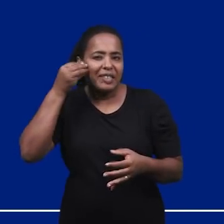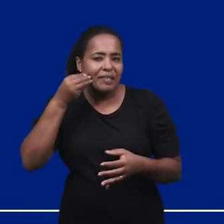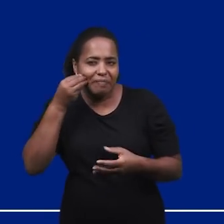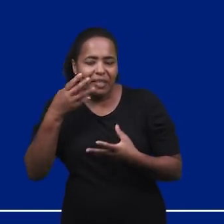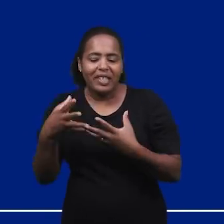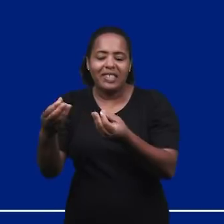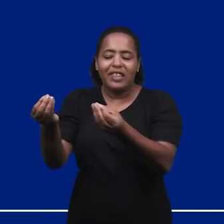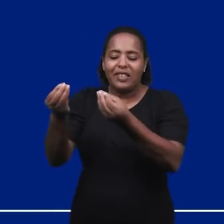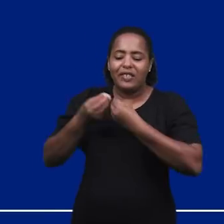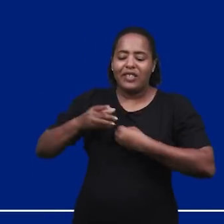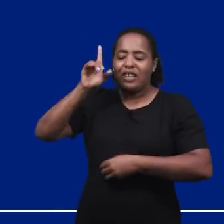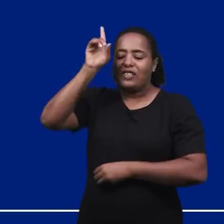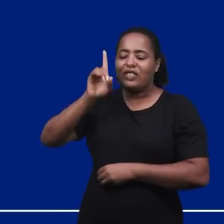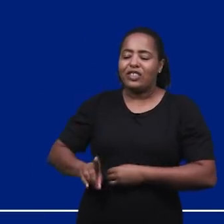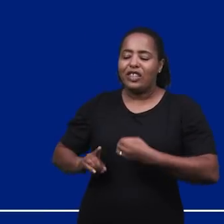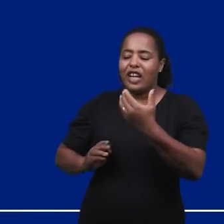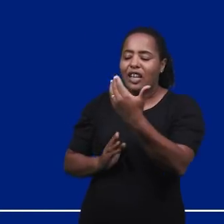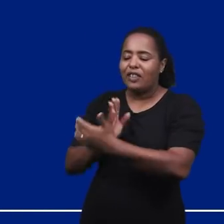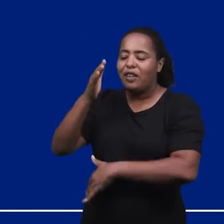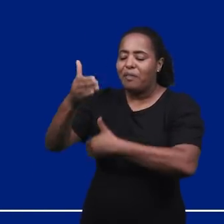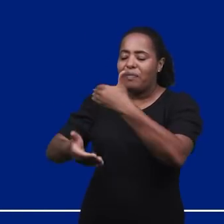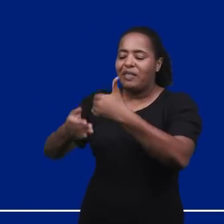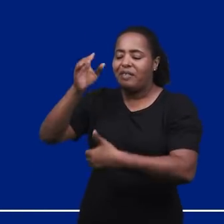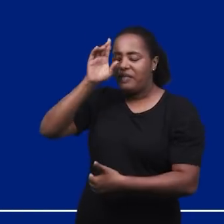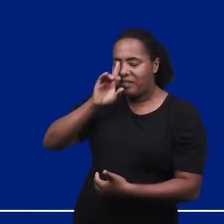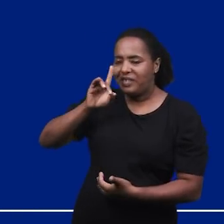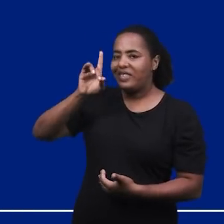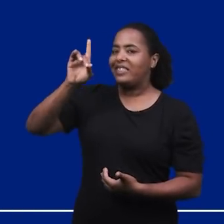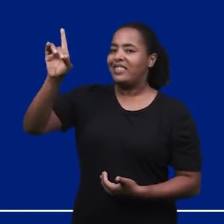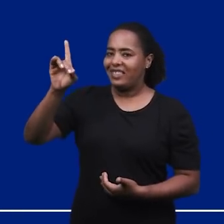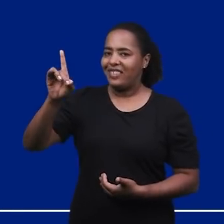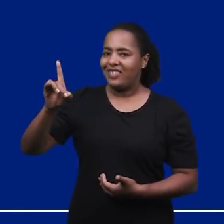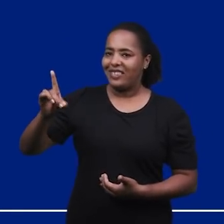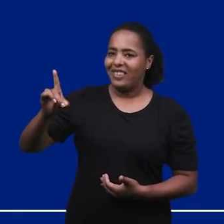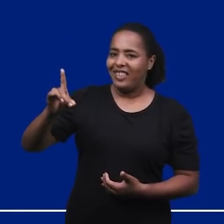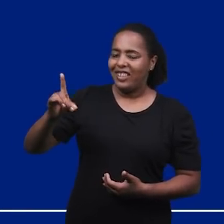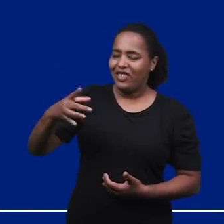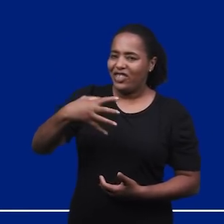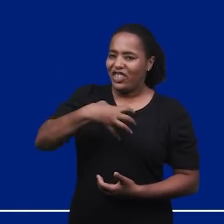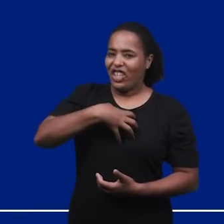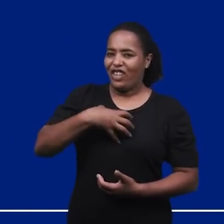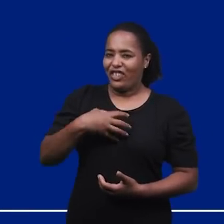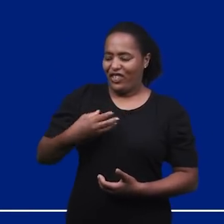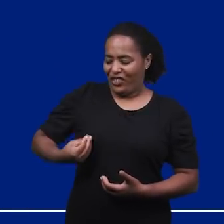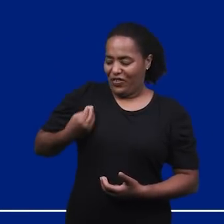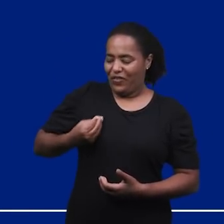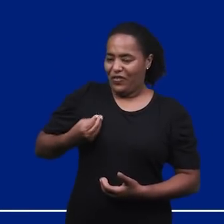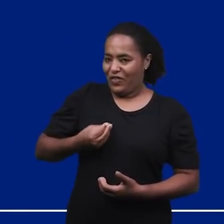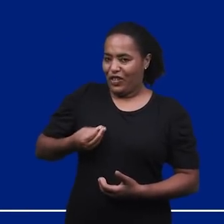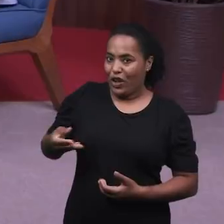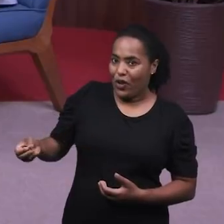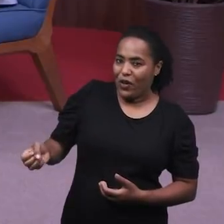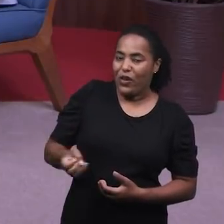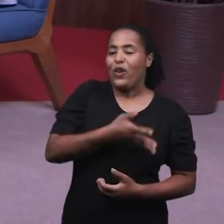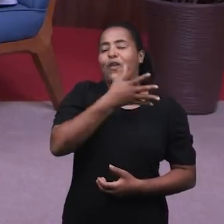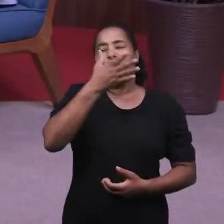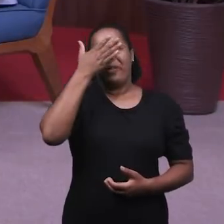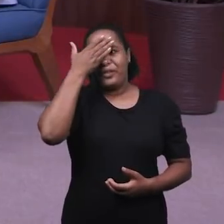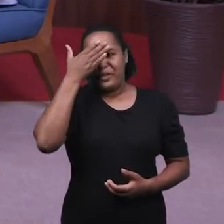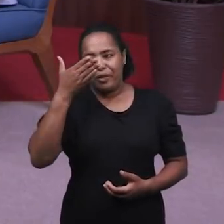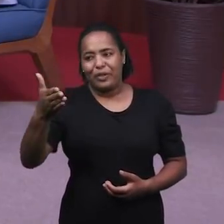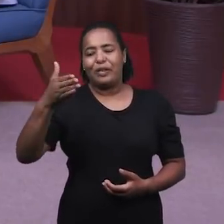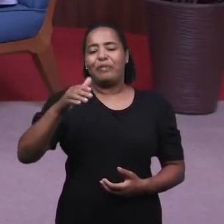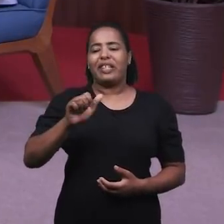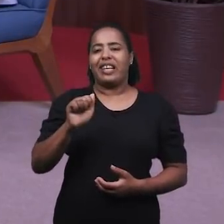nos dá condições de entrarmos no tempo de Deus e de termos uma nova forma de vida. Obrigado, Ângelo